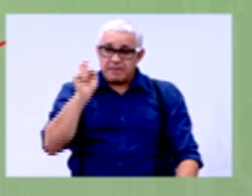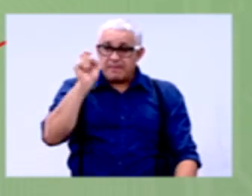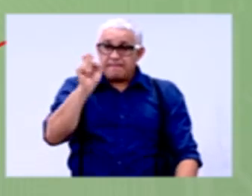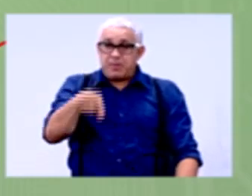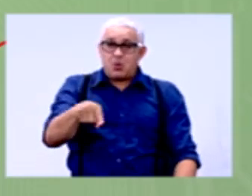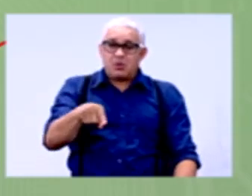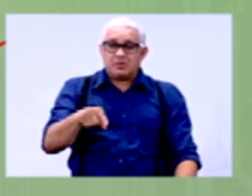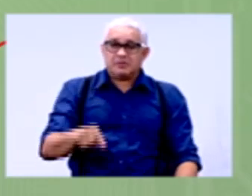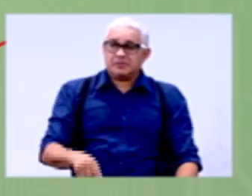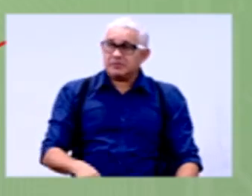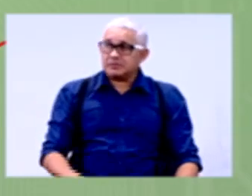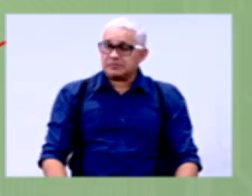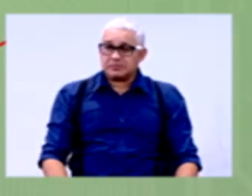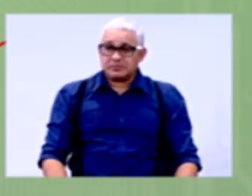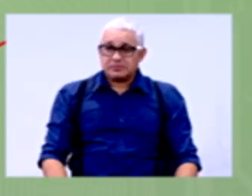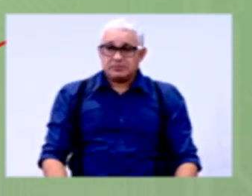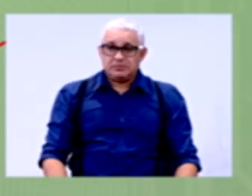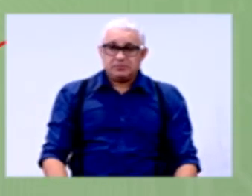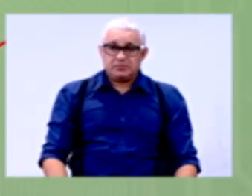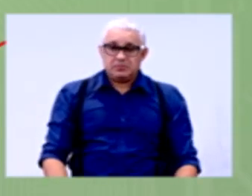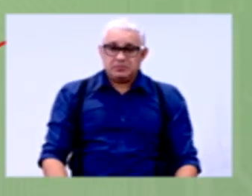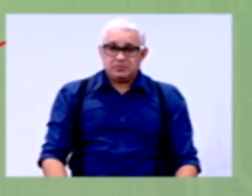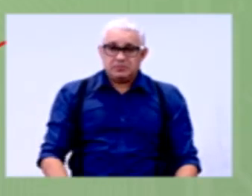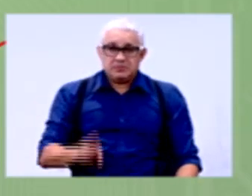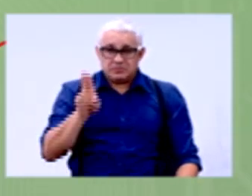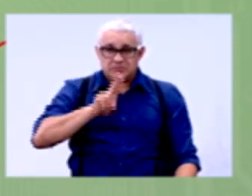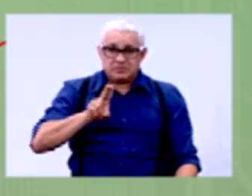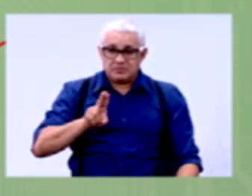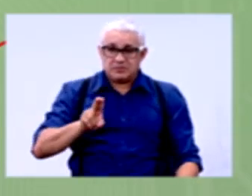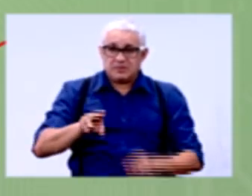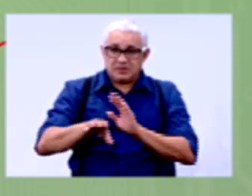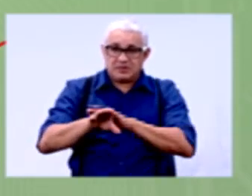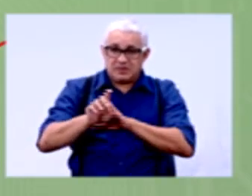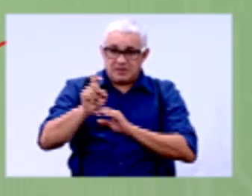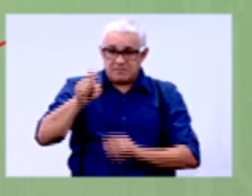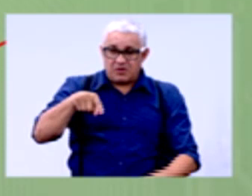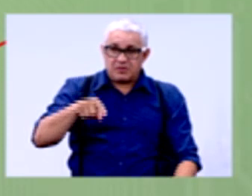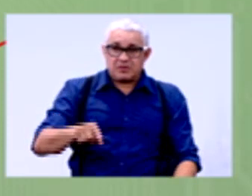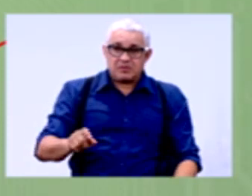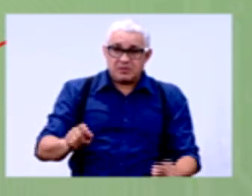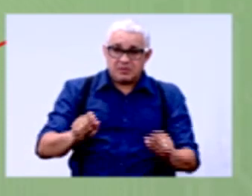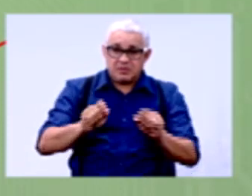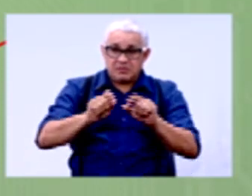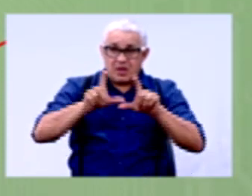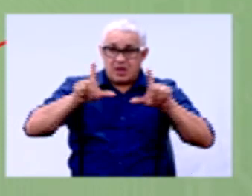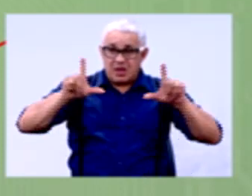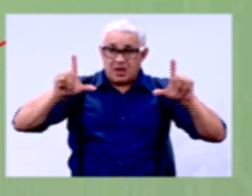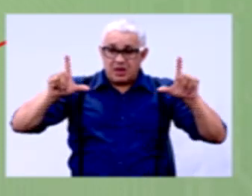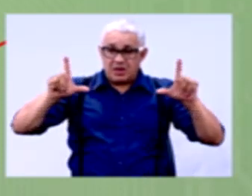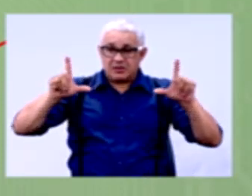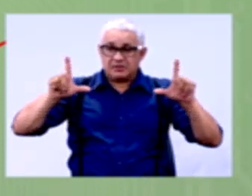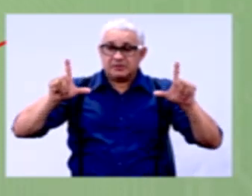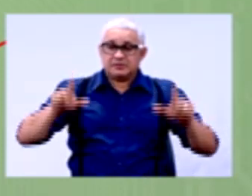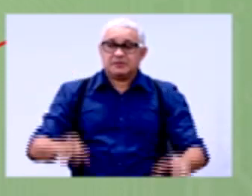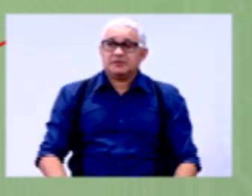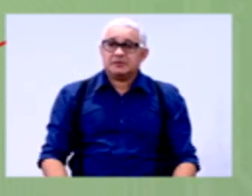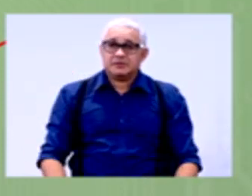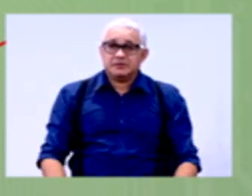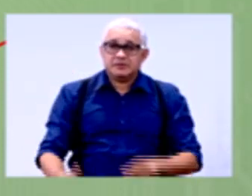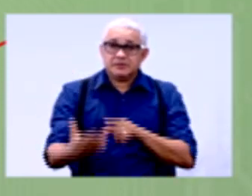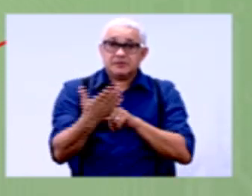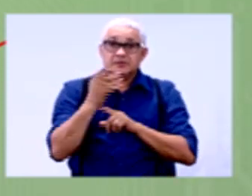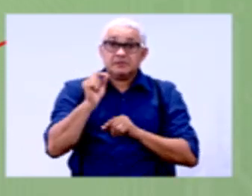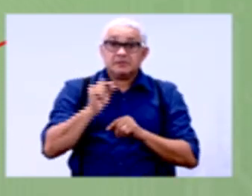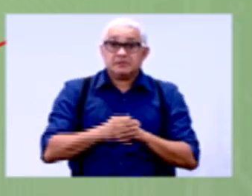clicado, né, ou seja, a função de clique for executada, ele vai exibir um alerta na tela, mostrando